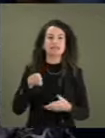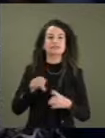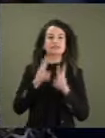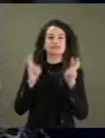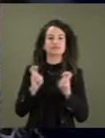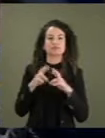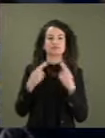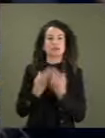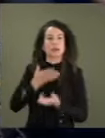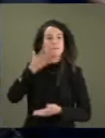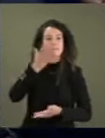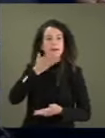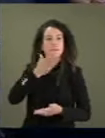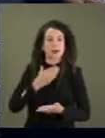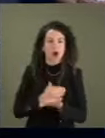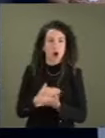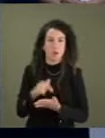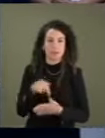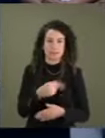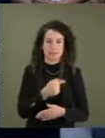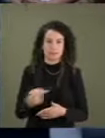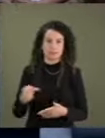no início da nossa semana.